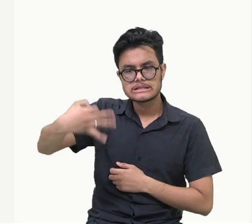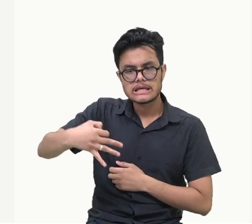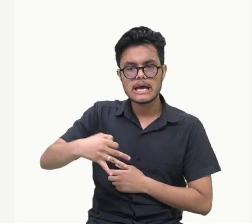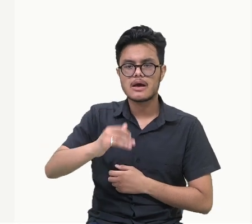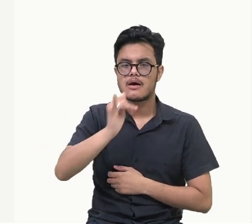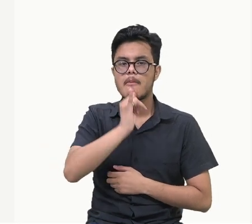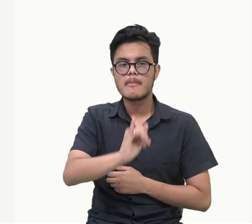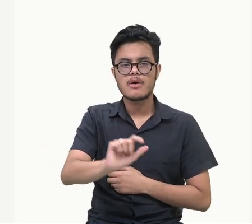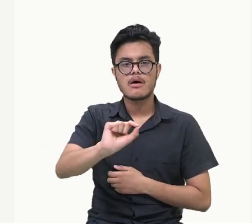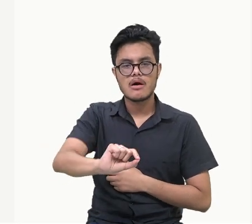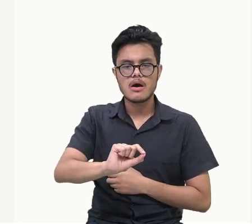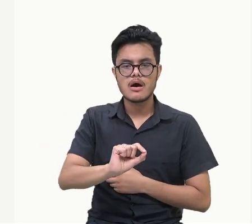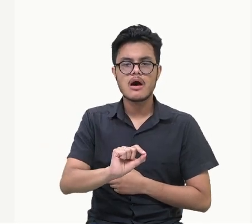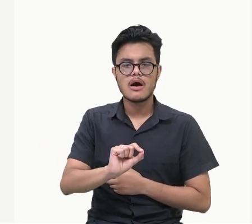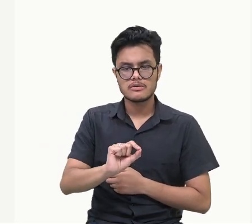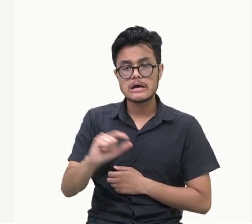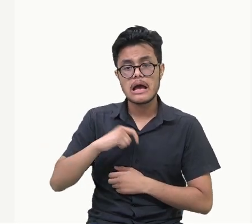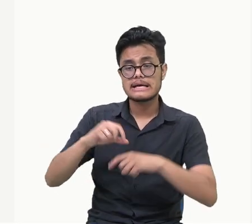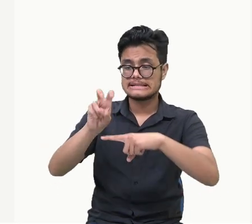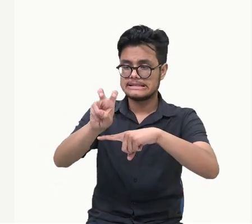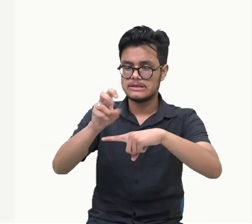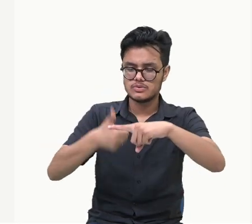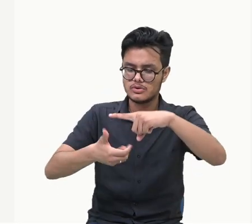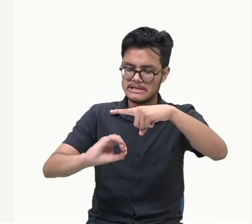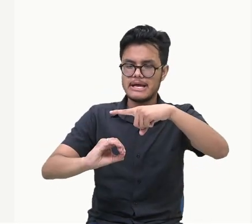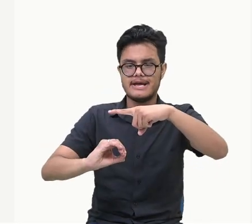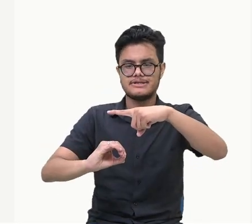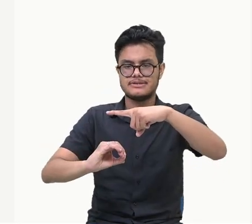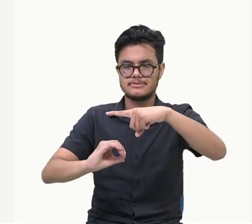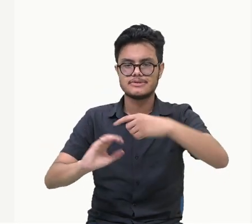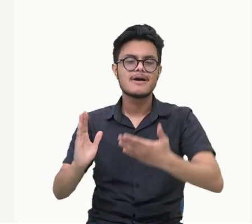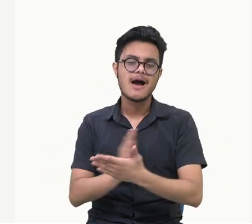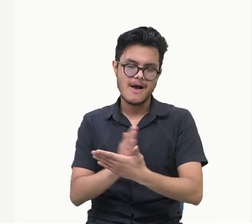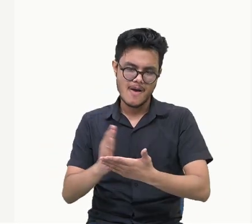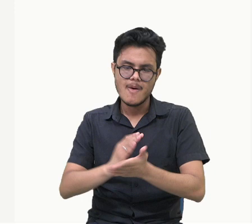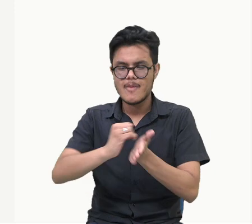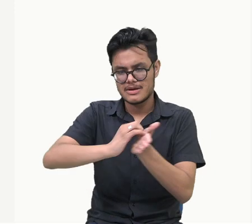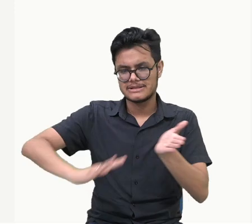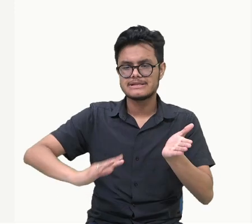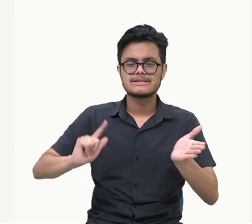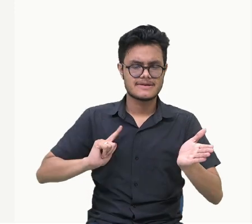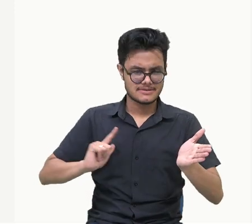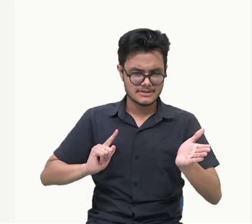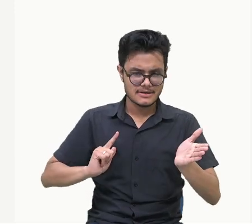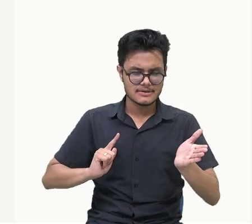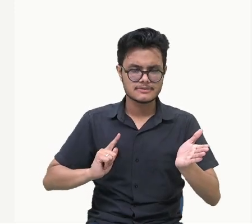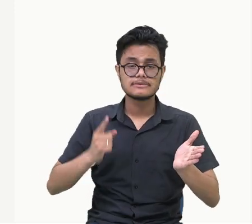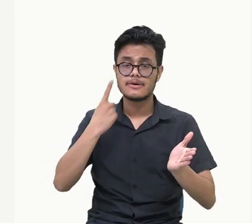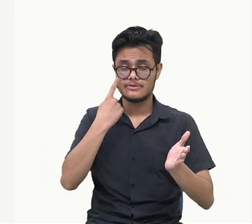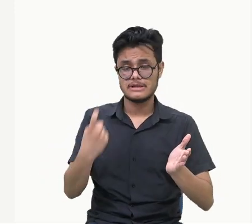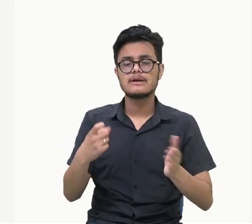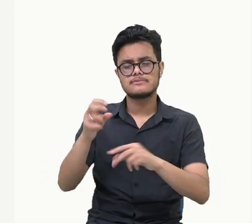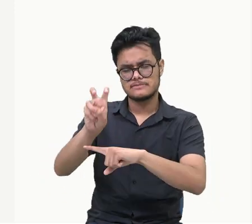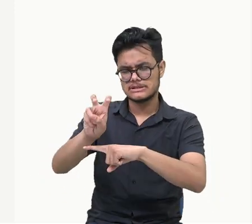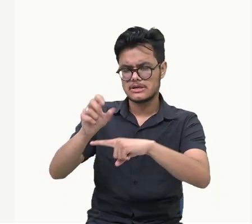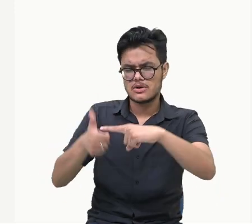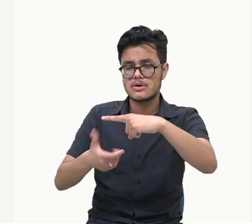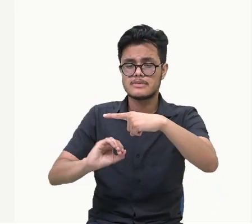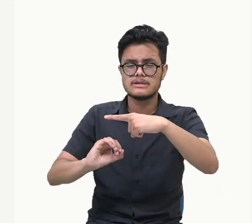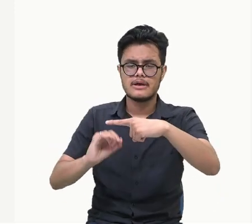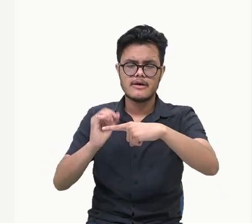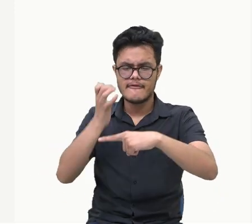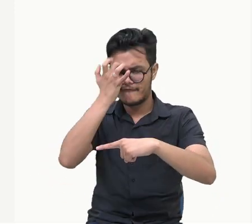trabalharia na forma de fração. Dependendo do problema que a gente tivesse, seria mais interessante a gente trabalhar na forma de